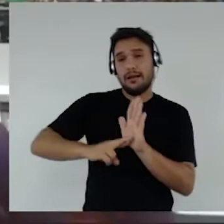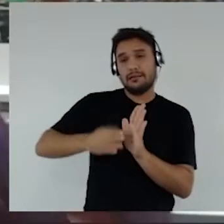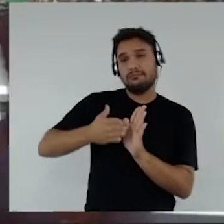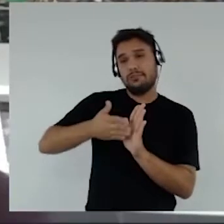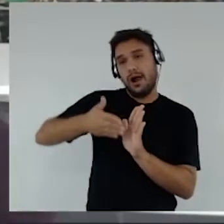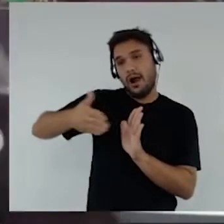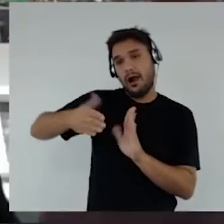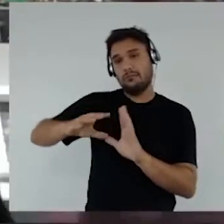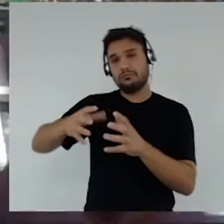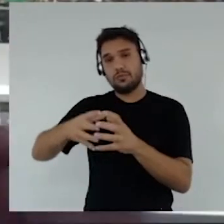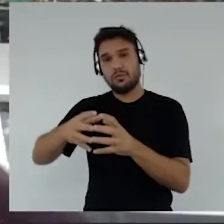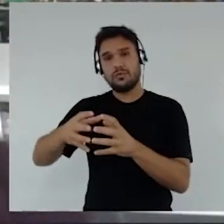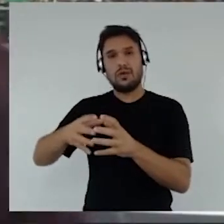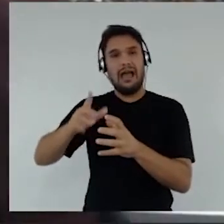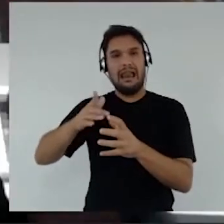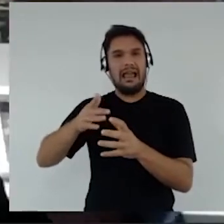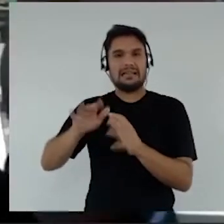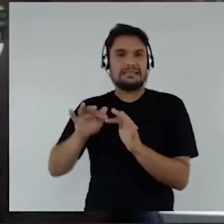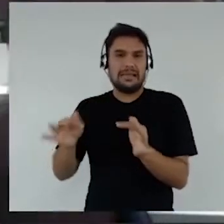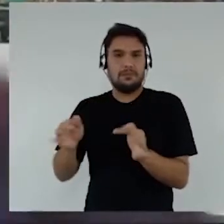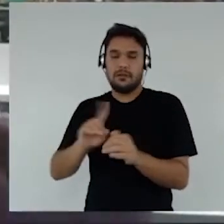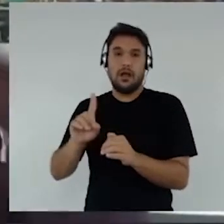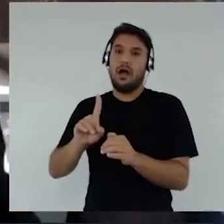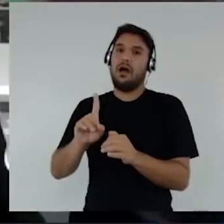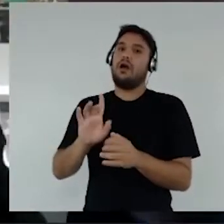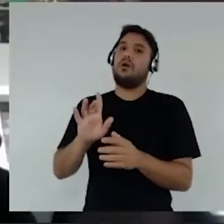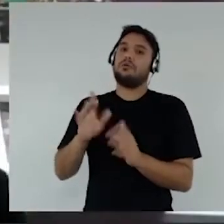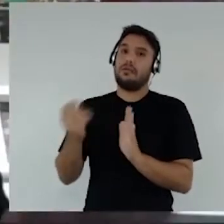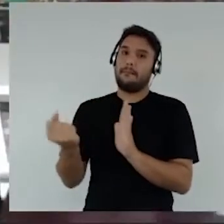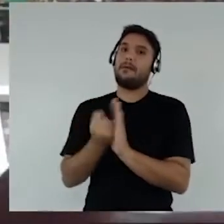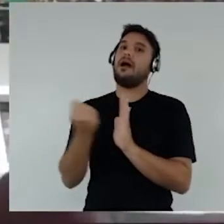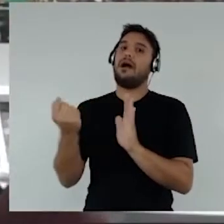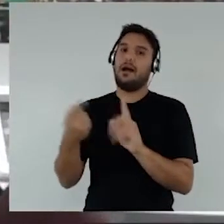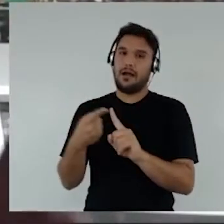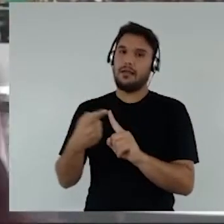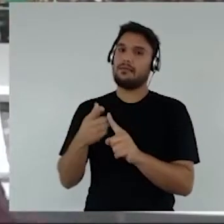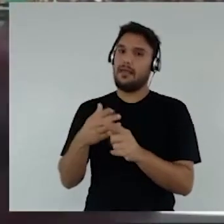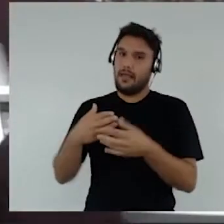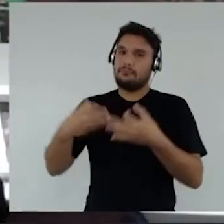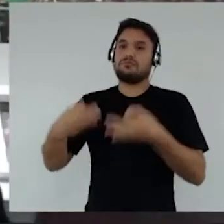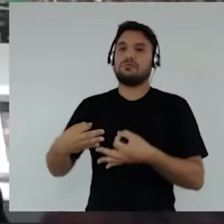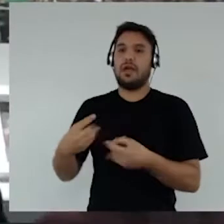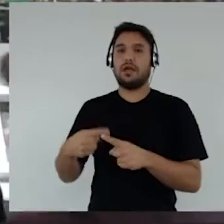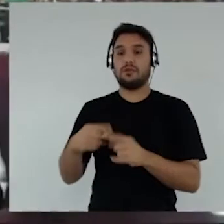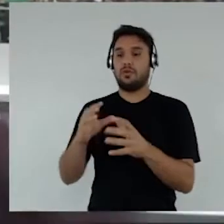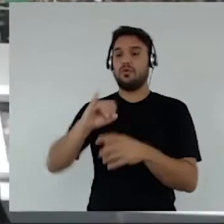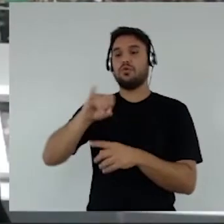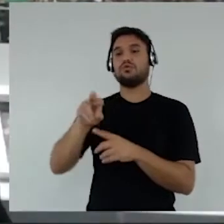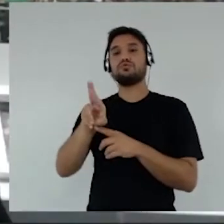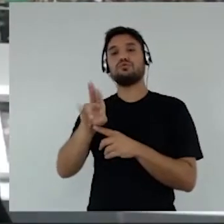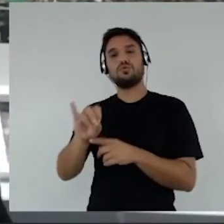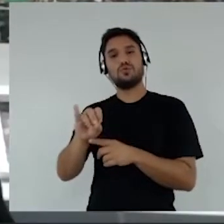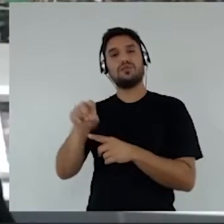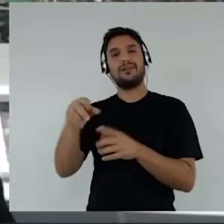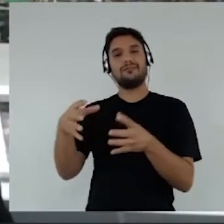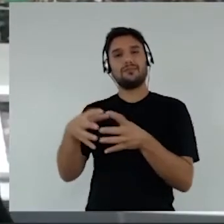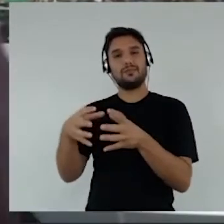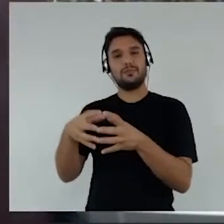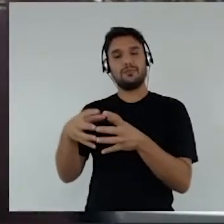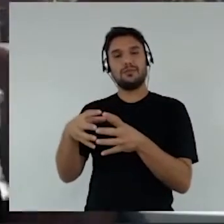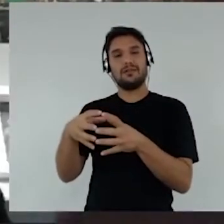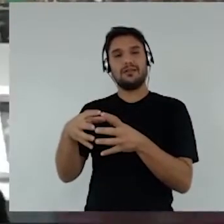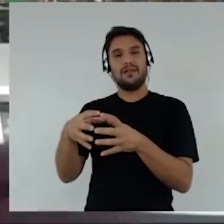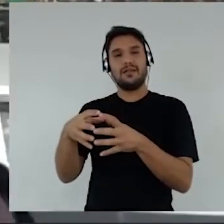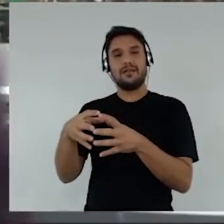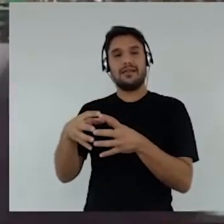júri, ela não é estéril, ela se justifica nos seus símbolos, nas suas representatividades. O júri é um ritual que encerra um